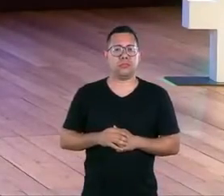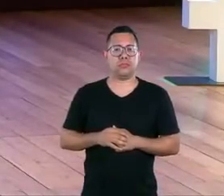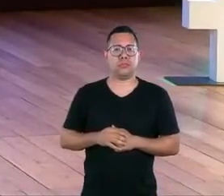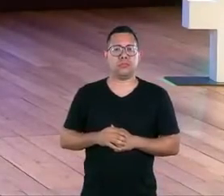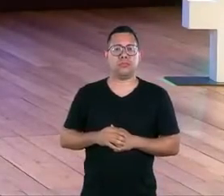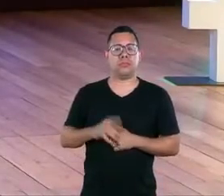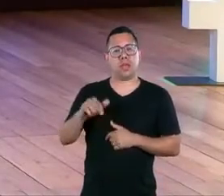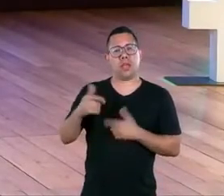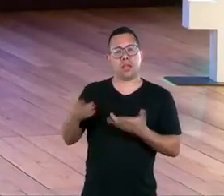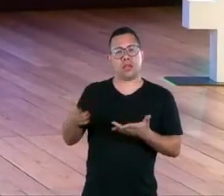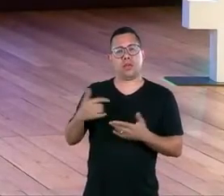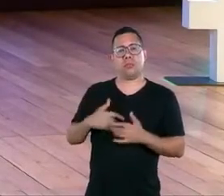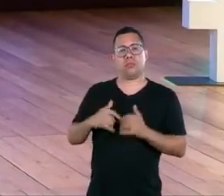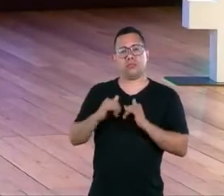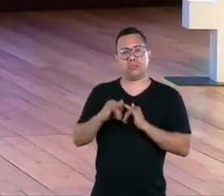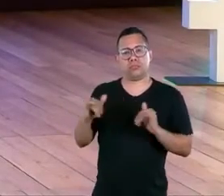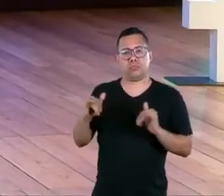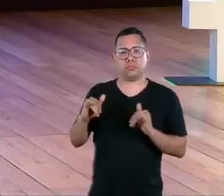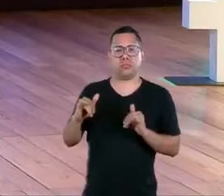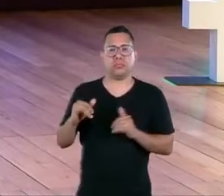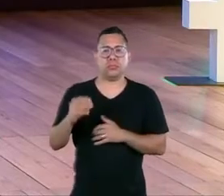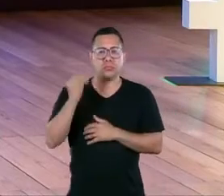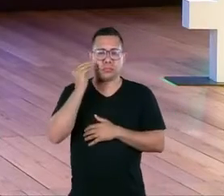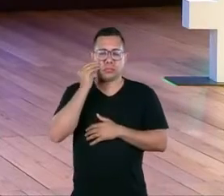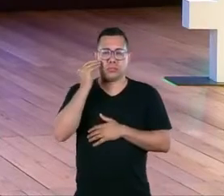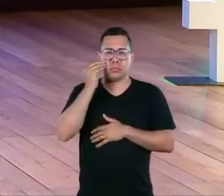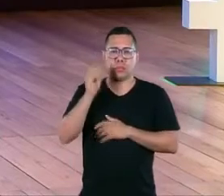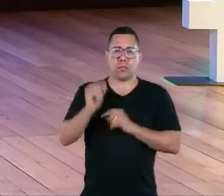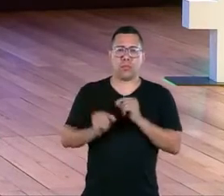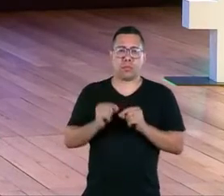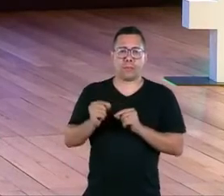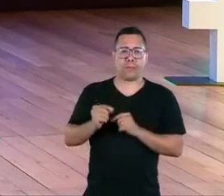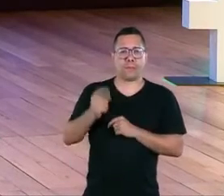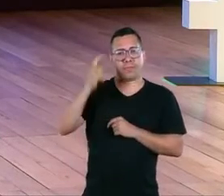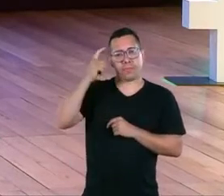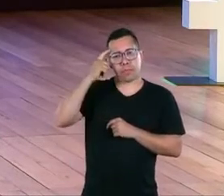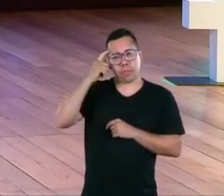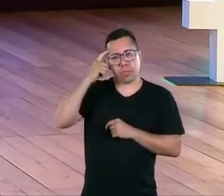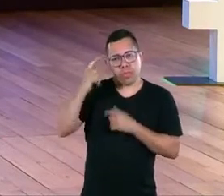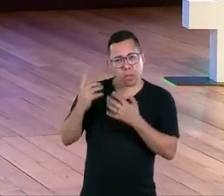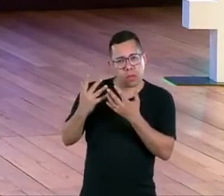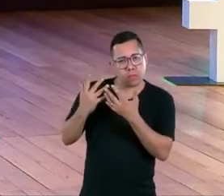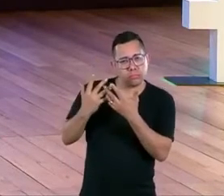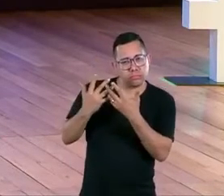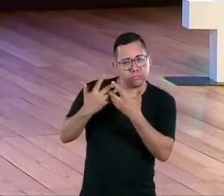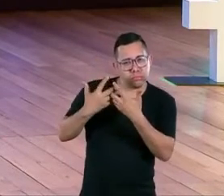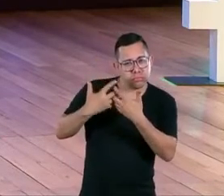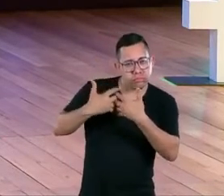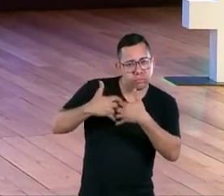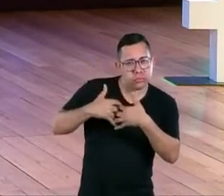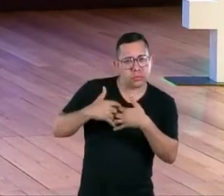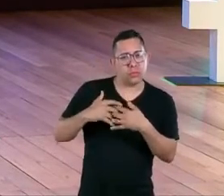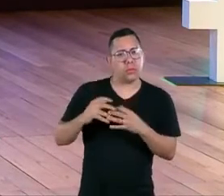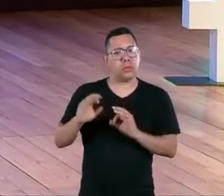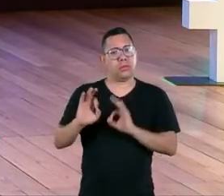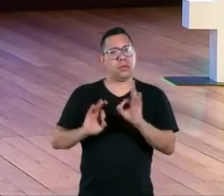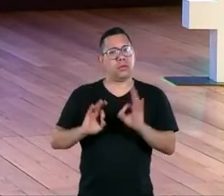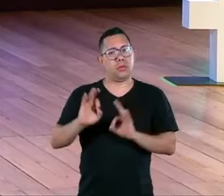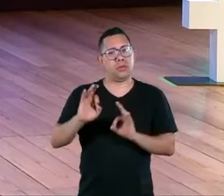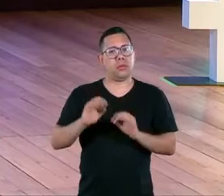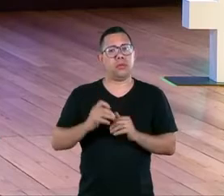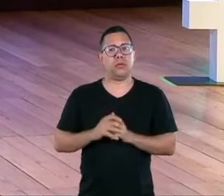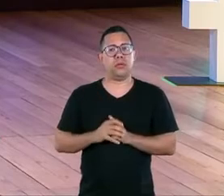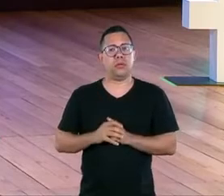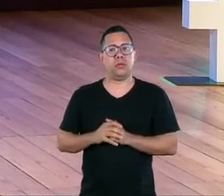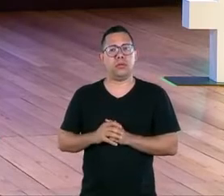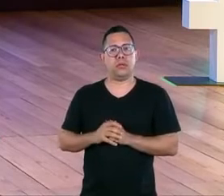Então, é isso que eu queria dizer. É preciso, portanto, assumir a metamorfose como projeto, a política de